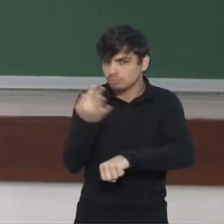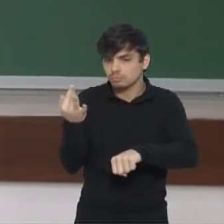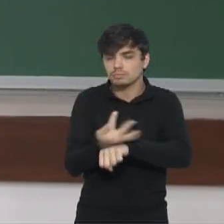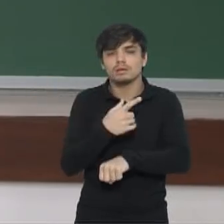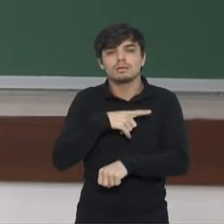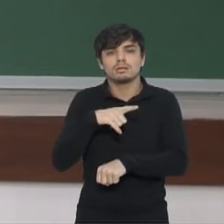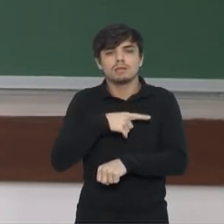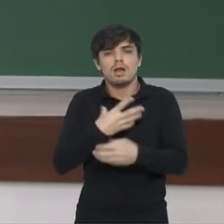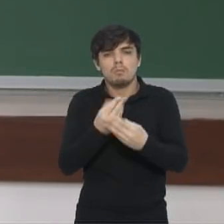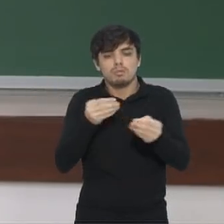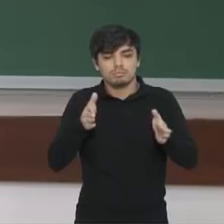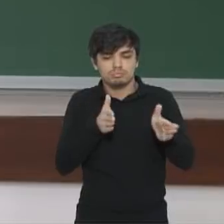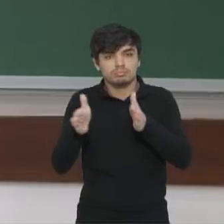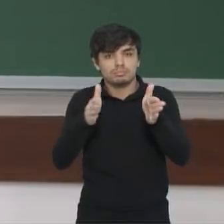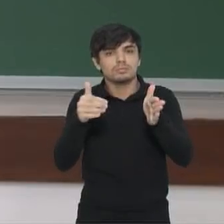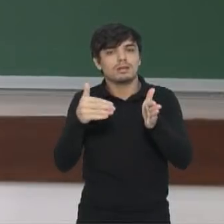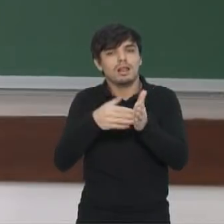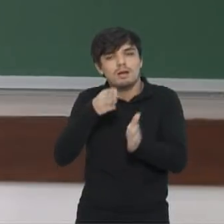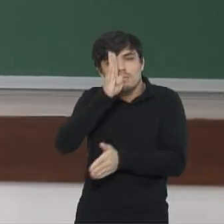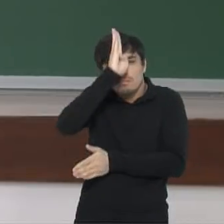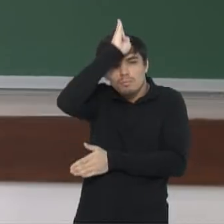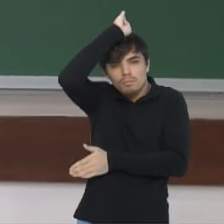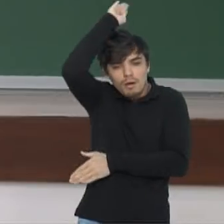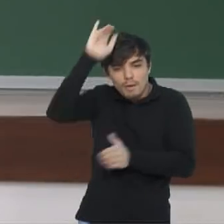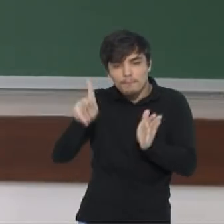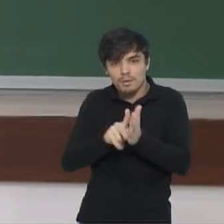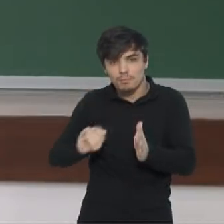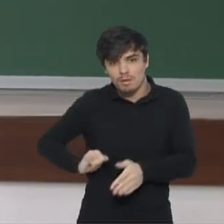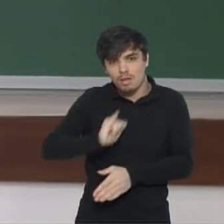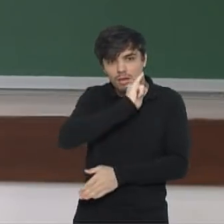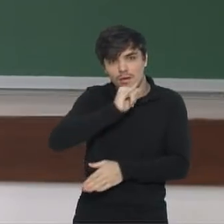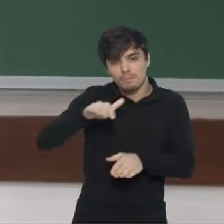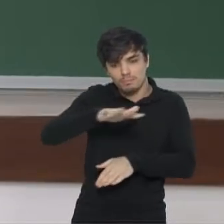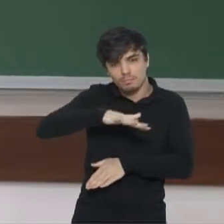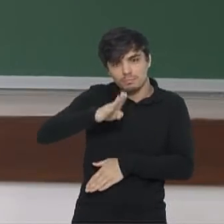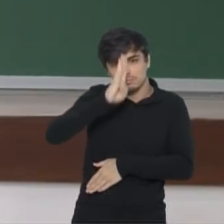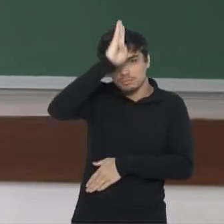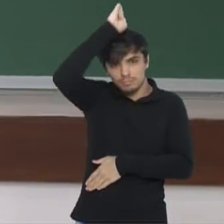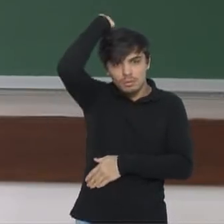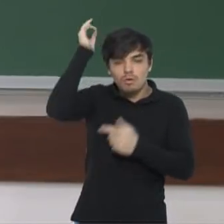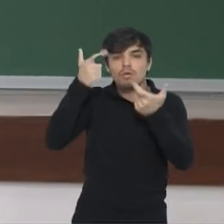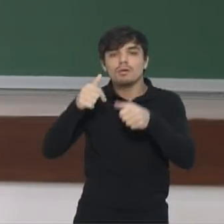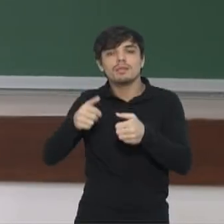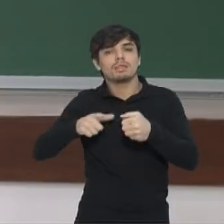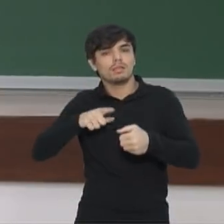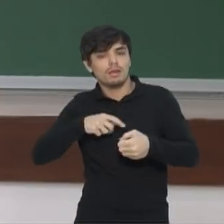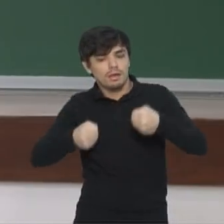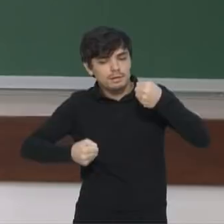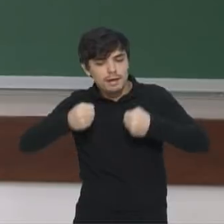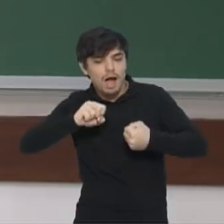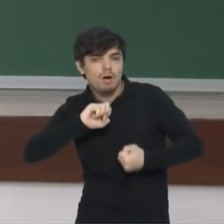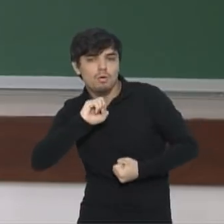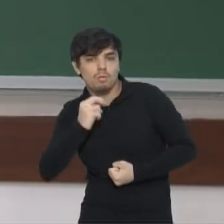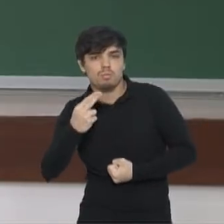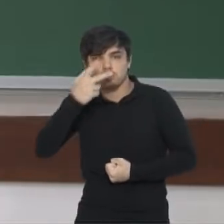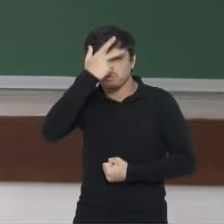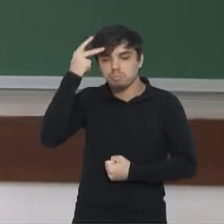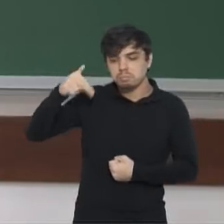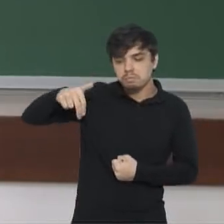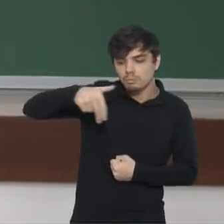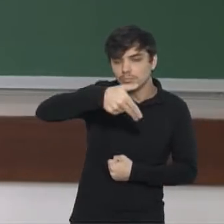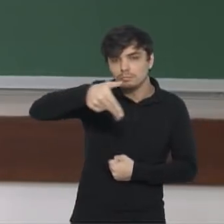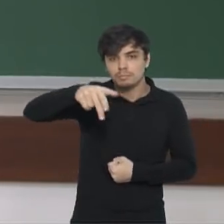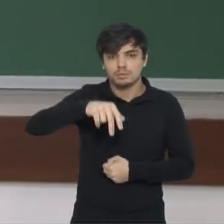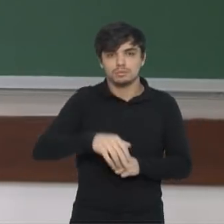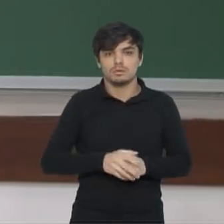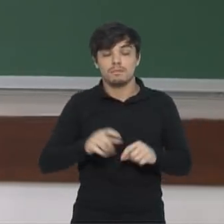muitas estradas romanas, do Império Romano, onde as pessoas circulam, onde carros circulam, então foram muito bem feitas. Mas